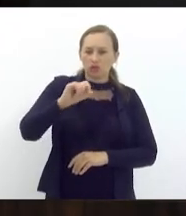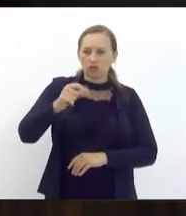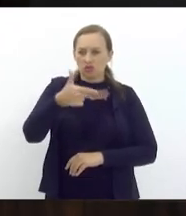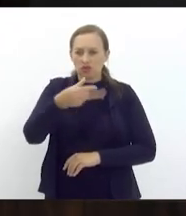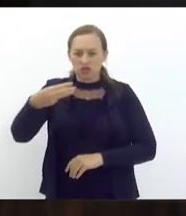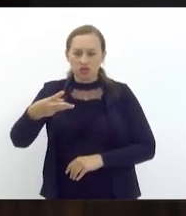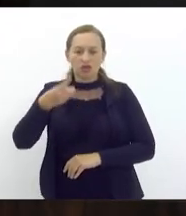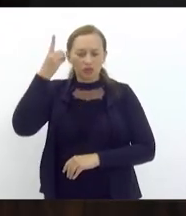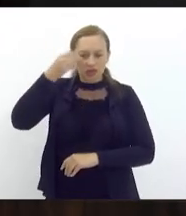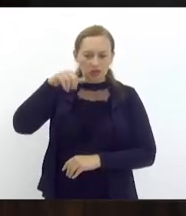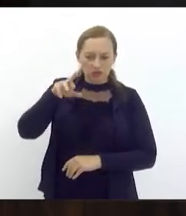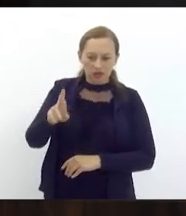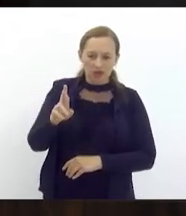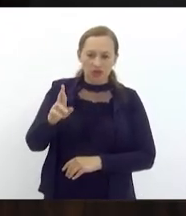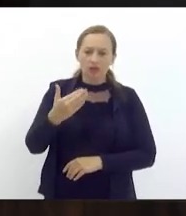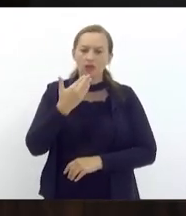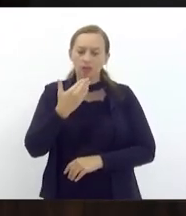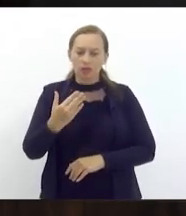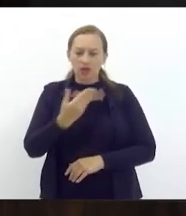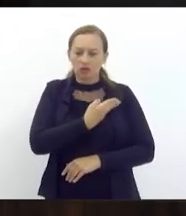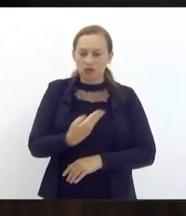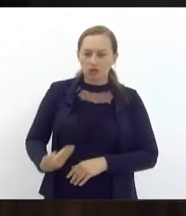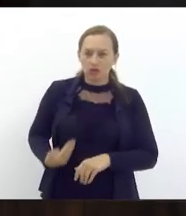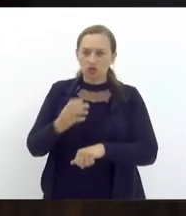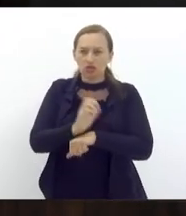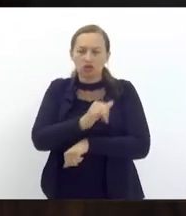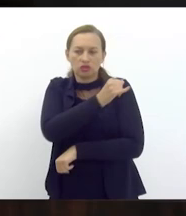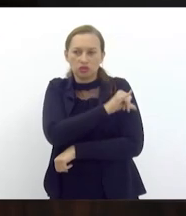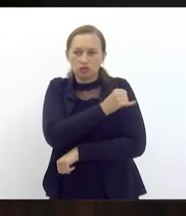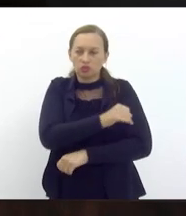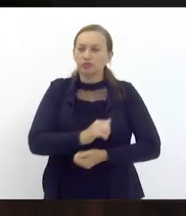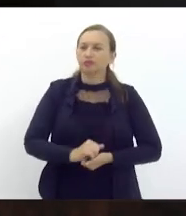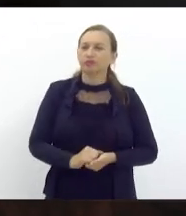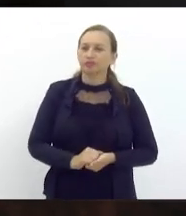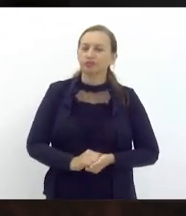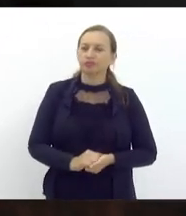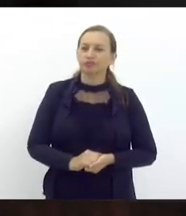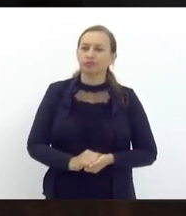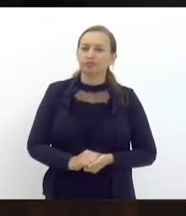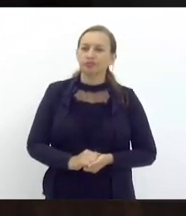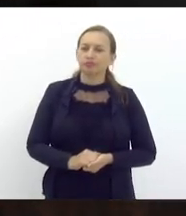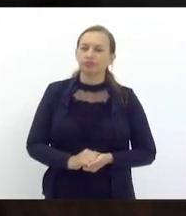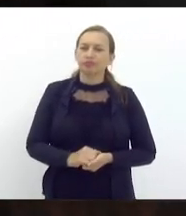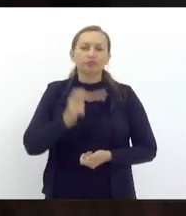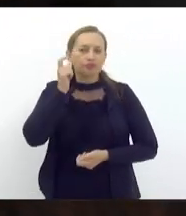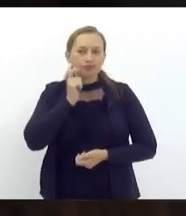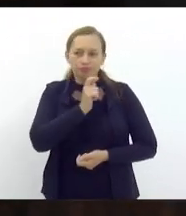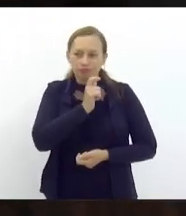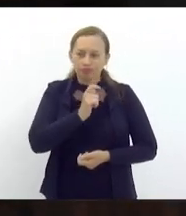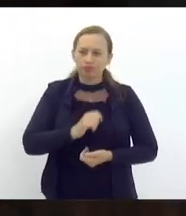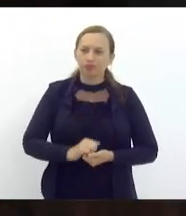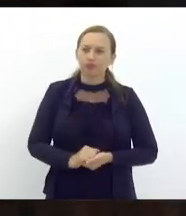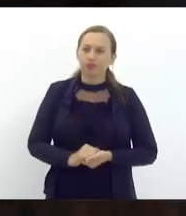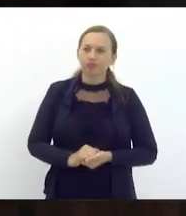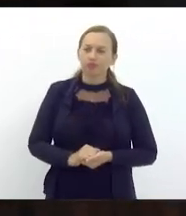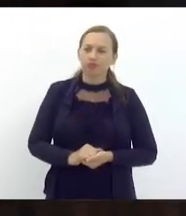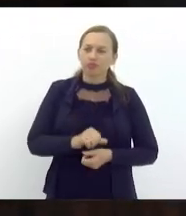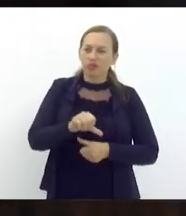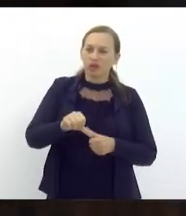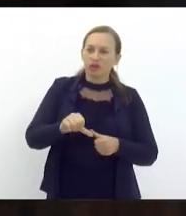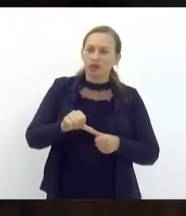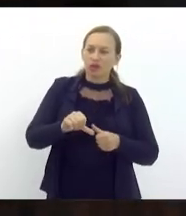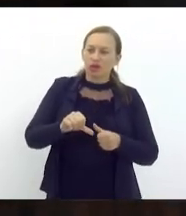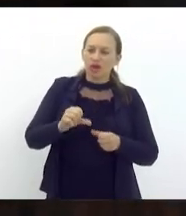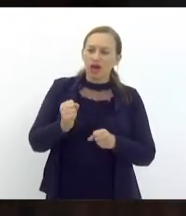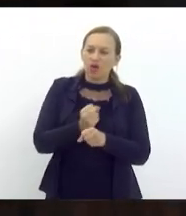Rosenberg Reis que solicitou esse cientíssimo senhor governador do Estado do Rio de Janeiro seu Cláudio Castro a reforma do